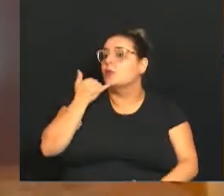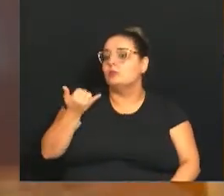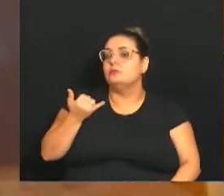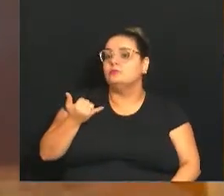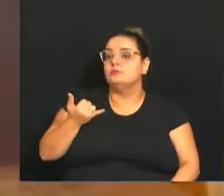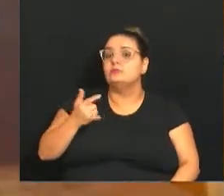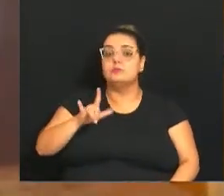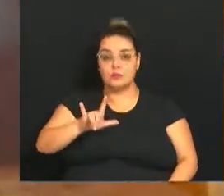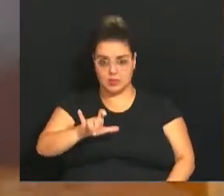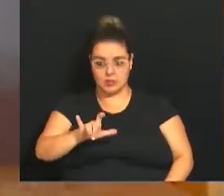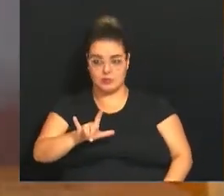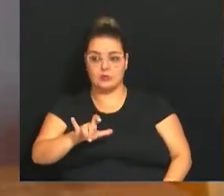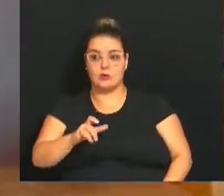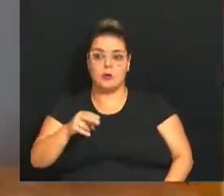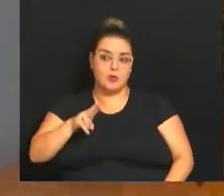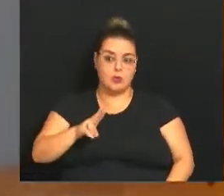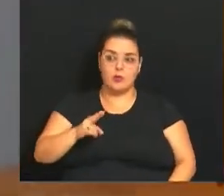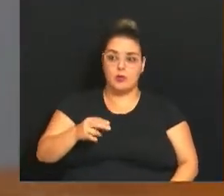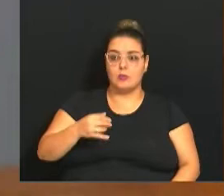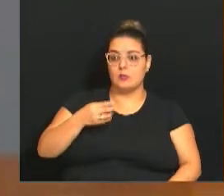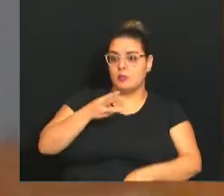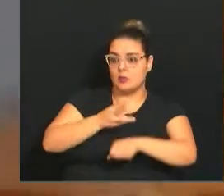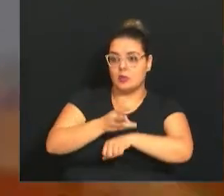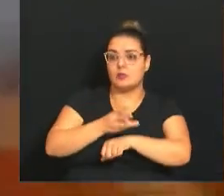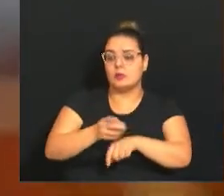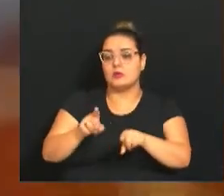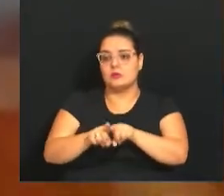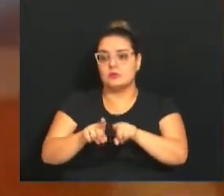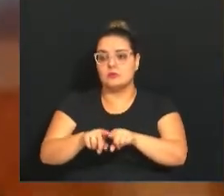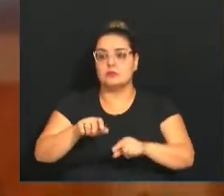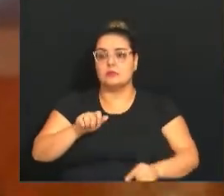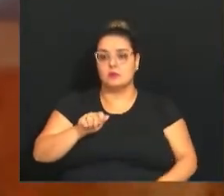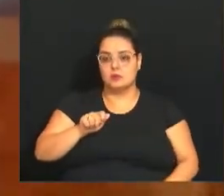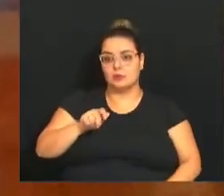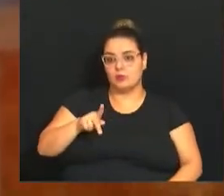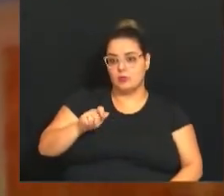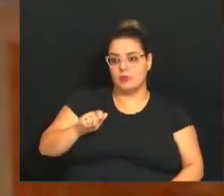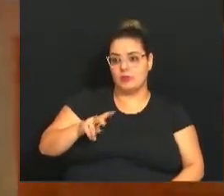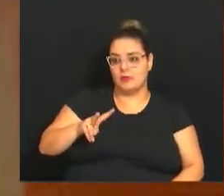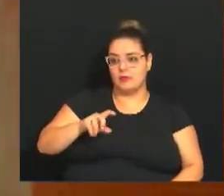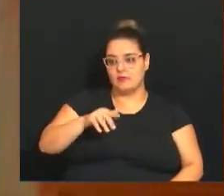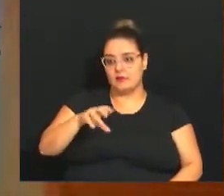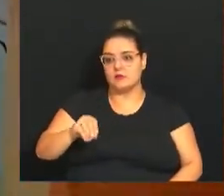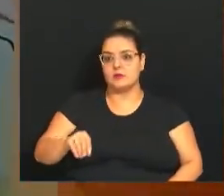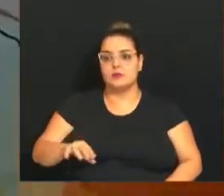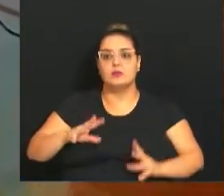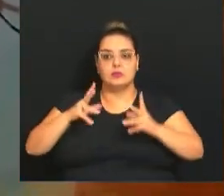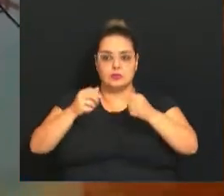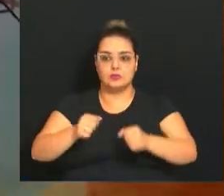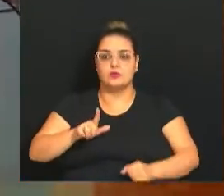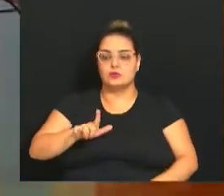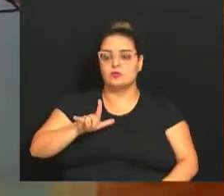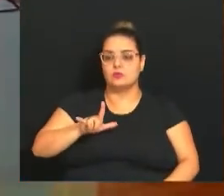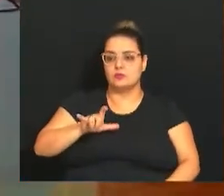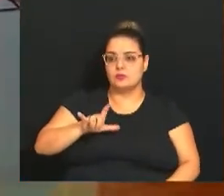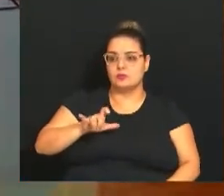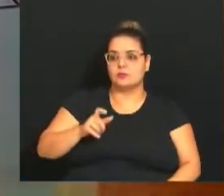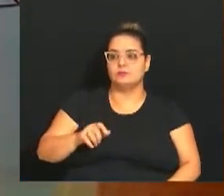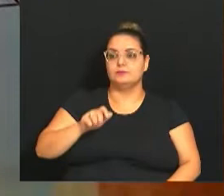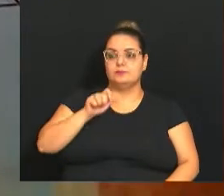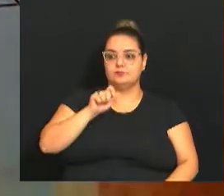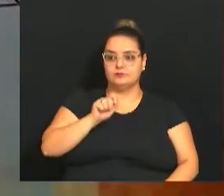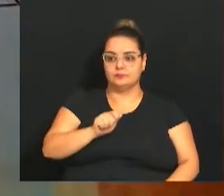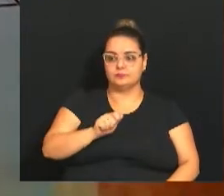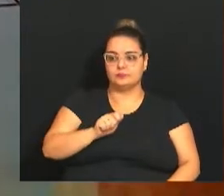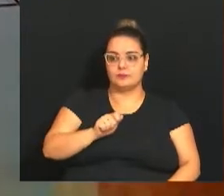Pelo Instagram ou pelo WhatsApp do Pavão, que também está em todos os flyers do Instagram. Tá, repete o Instagram para a gente, então. O